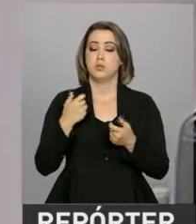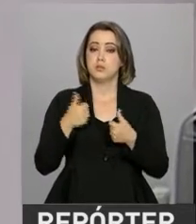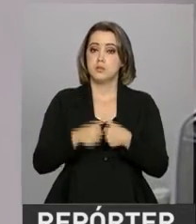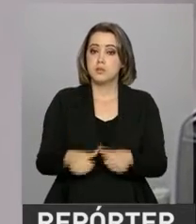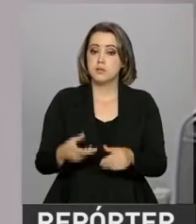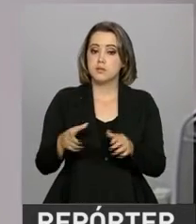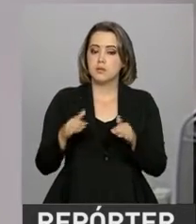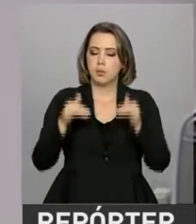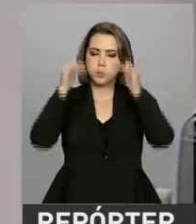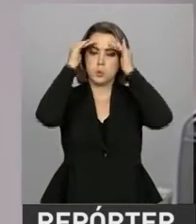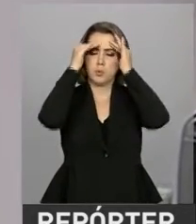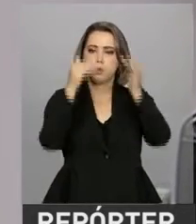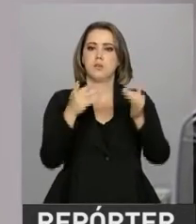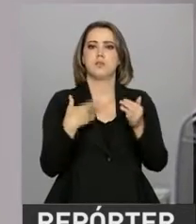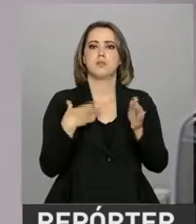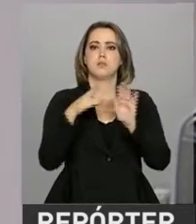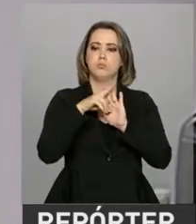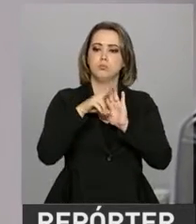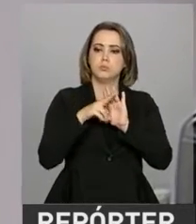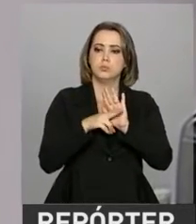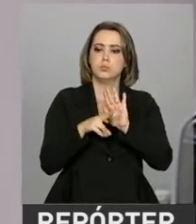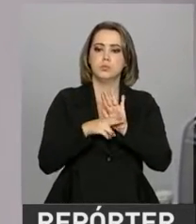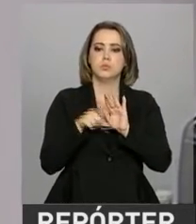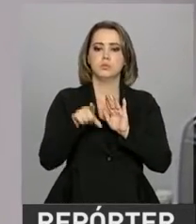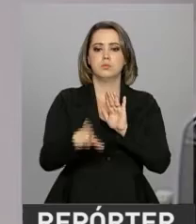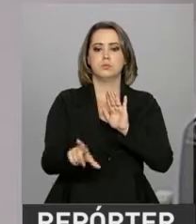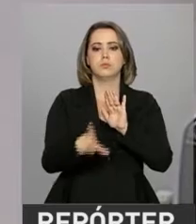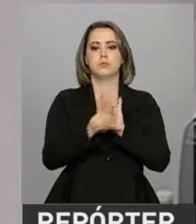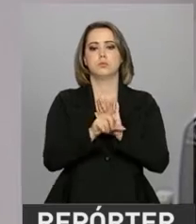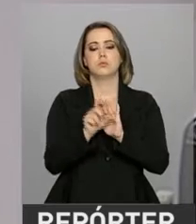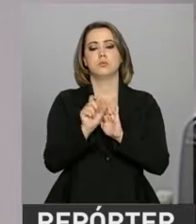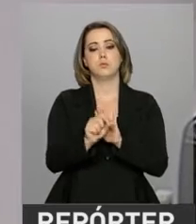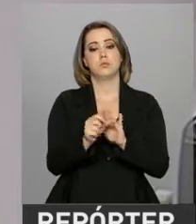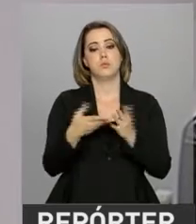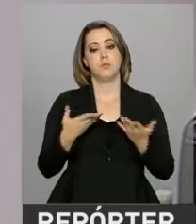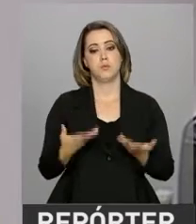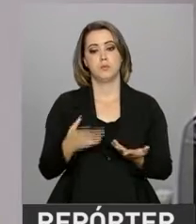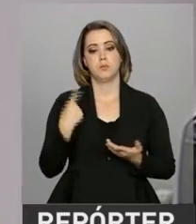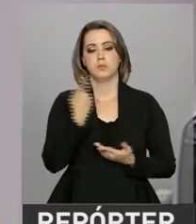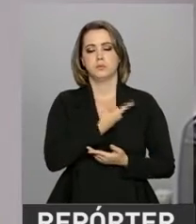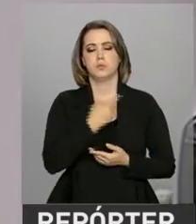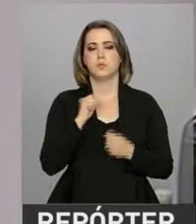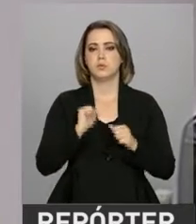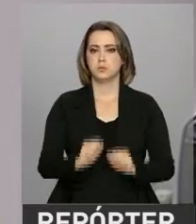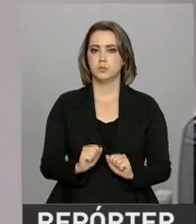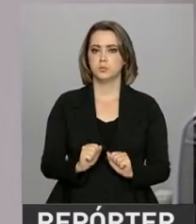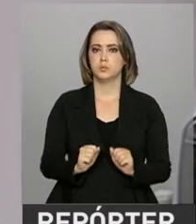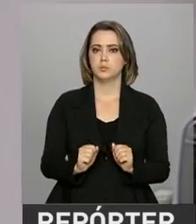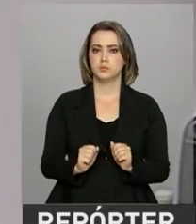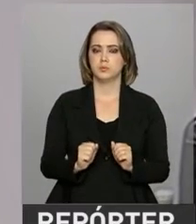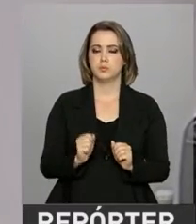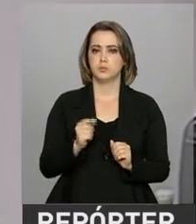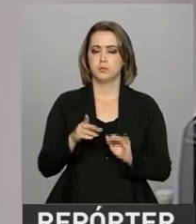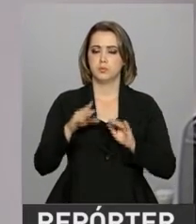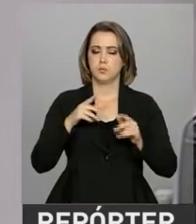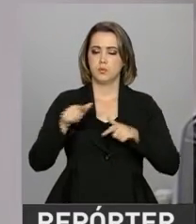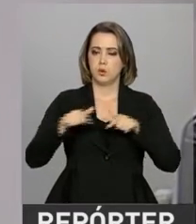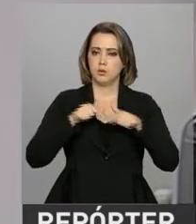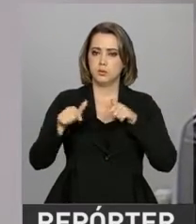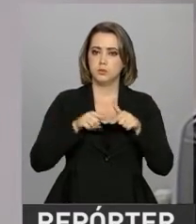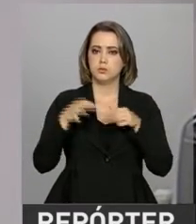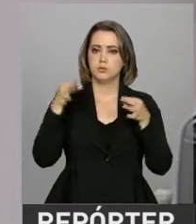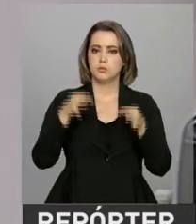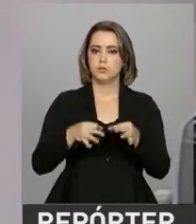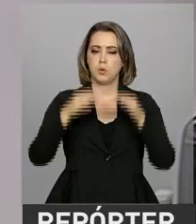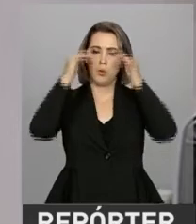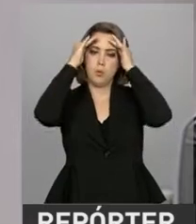seguir o ritual é visto na na legislação para que a gente implemente as medidas necessárias para